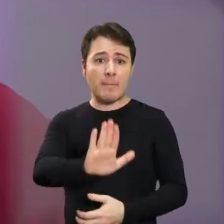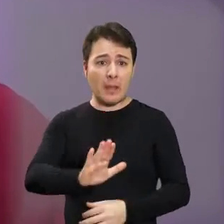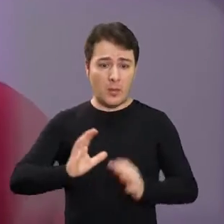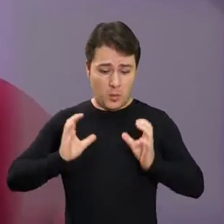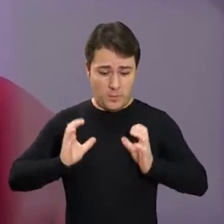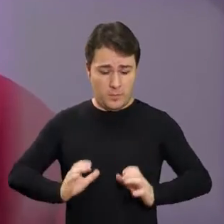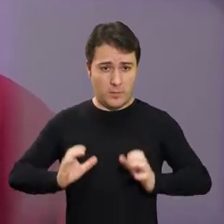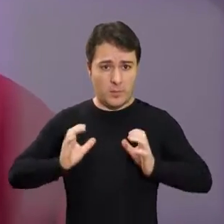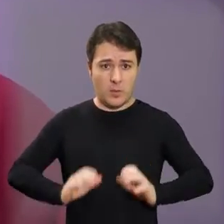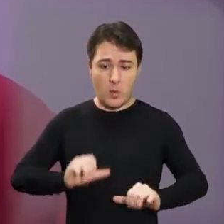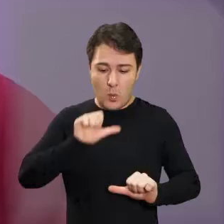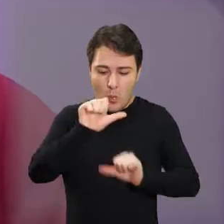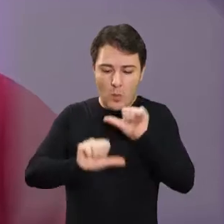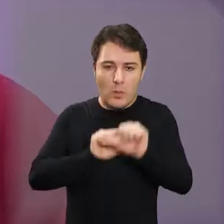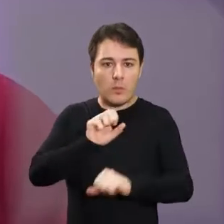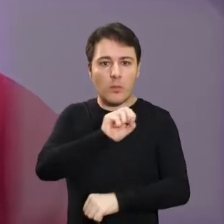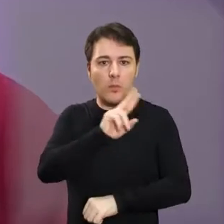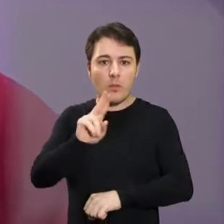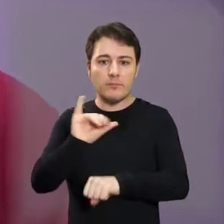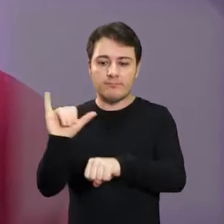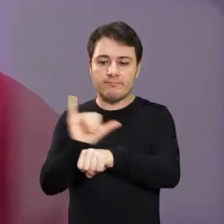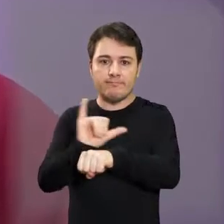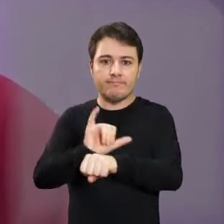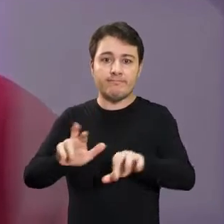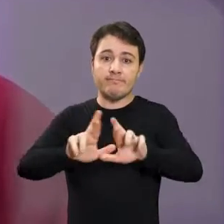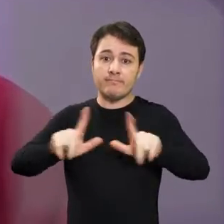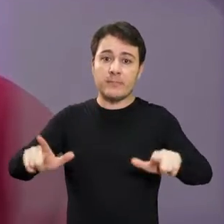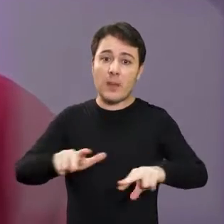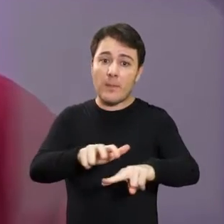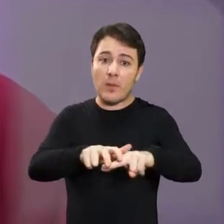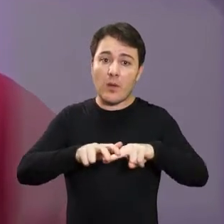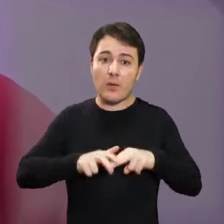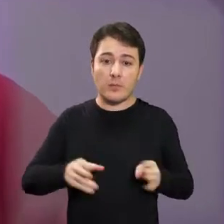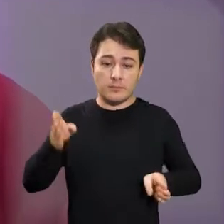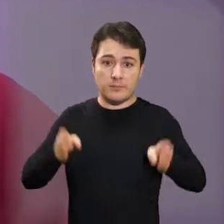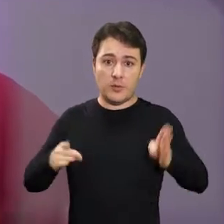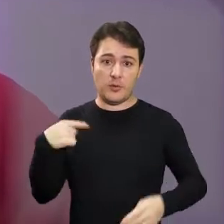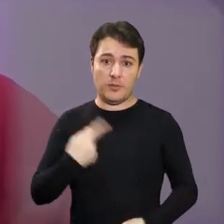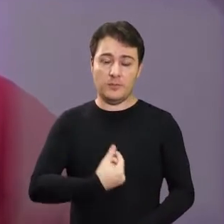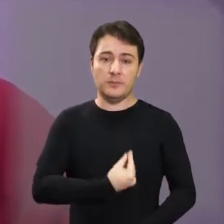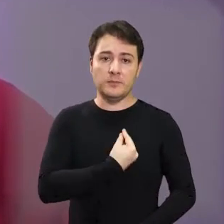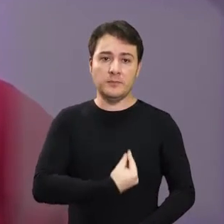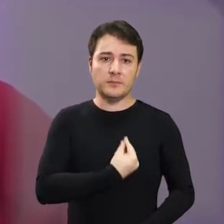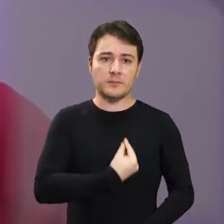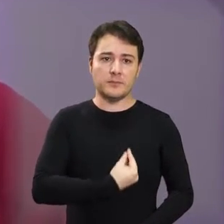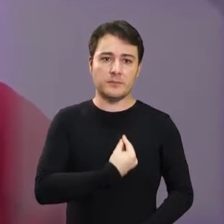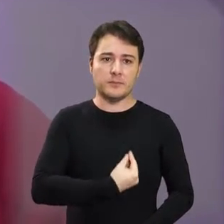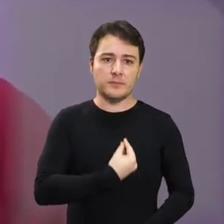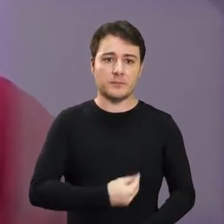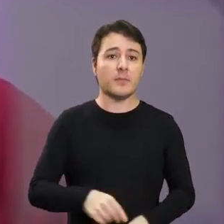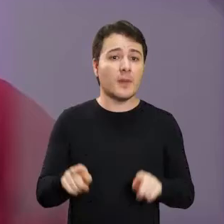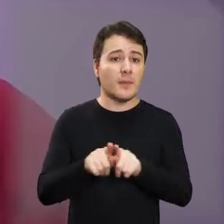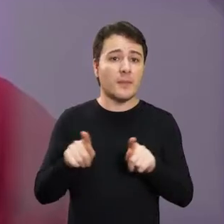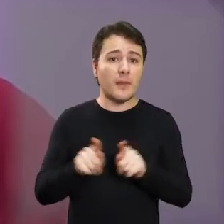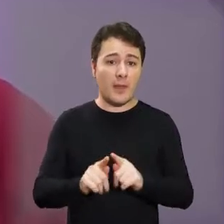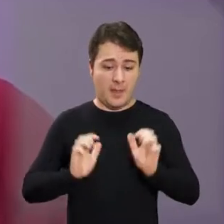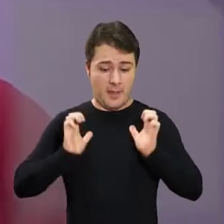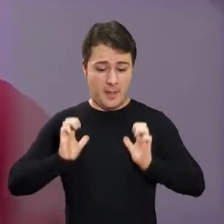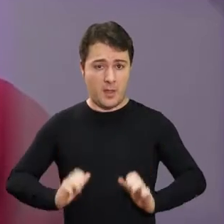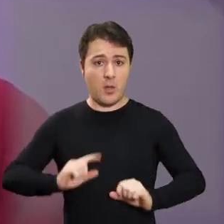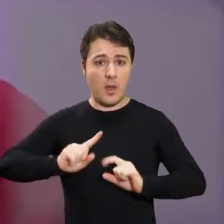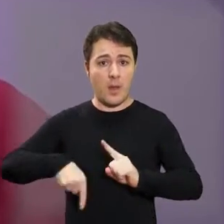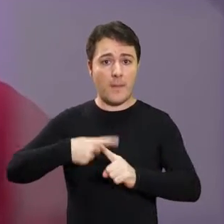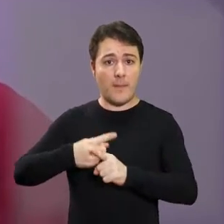as culturas. Porém, o que muda é a motivação, os meios e a representação que esse gesto muda, dependendo